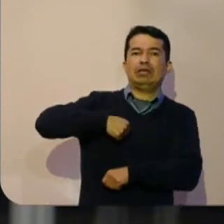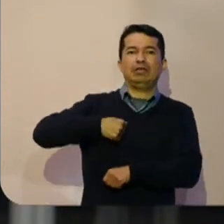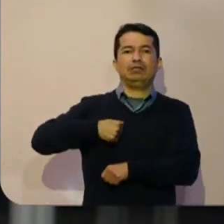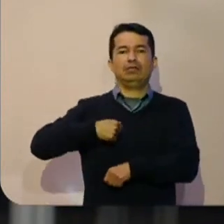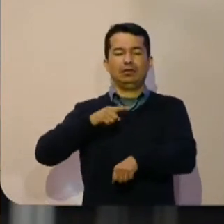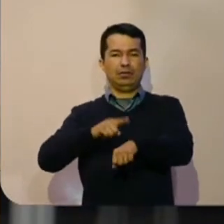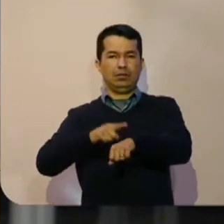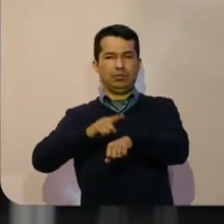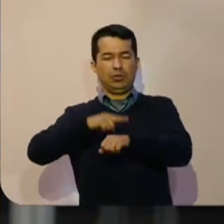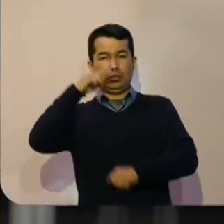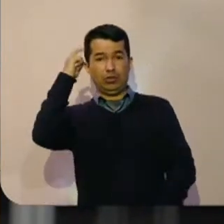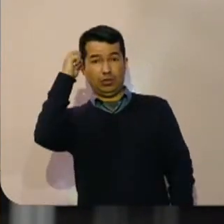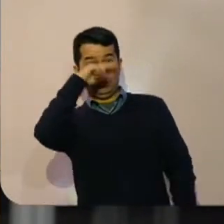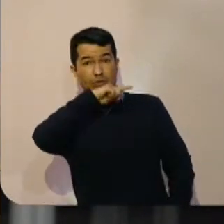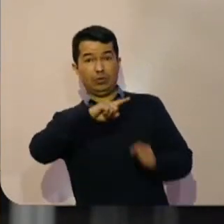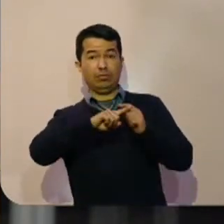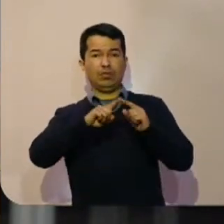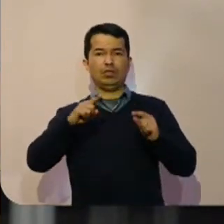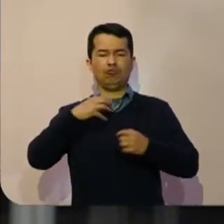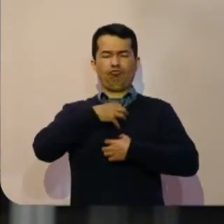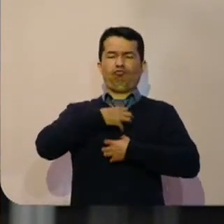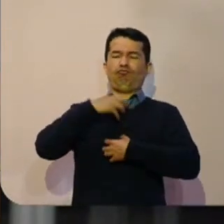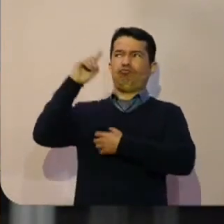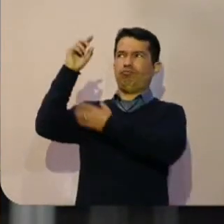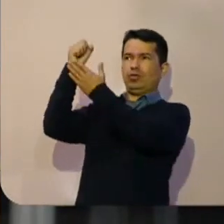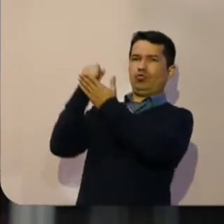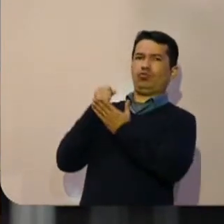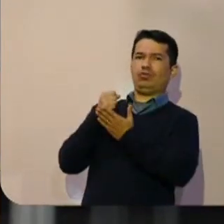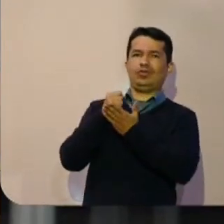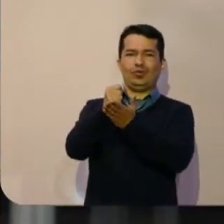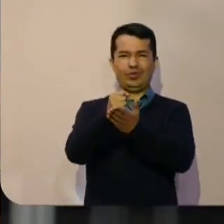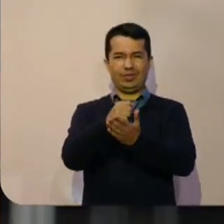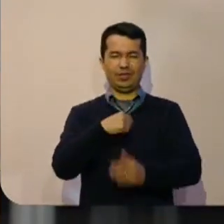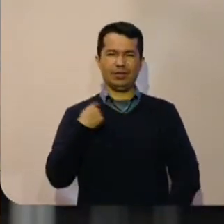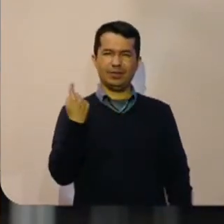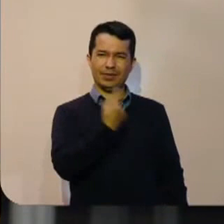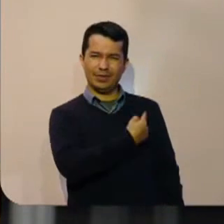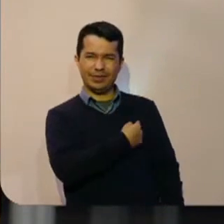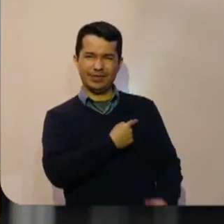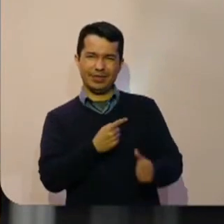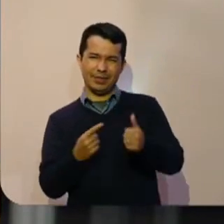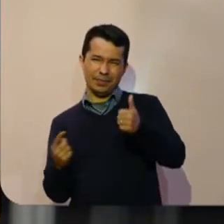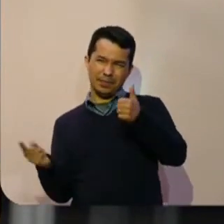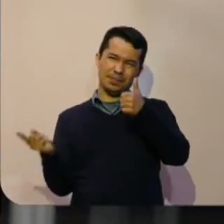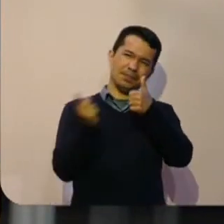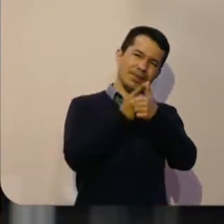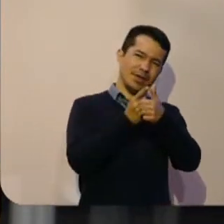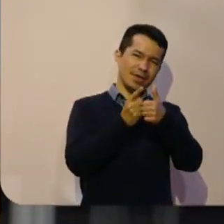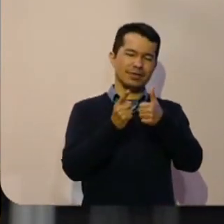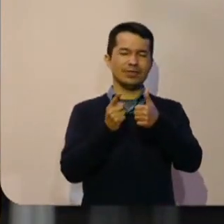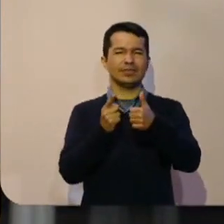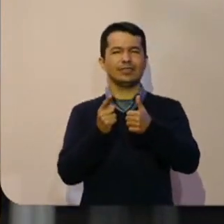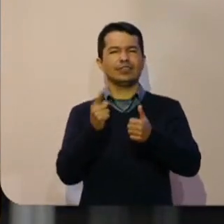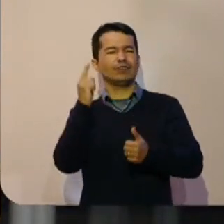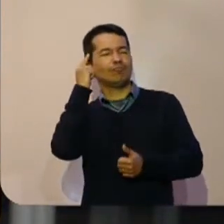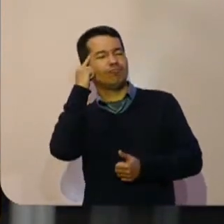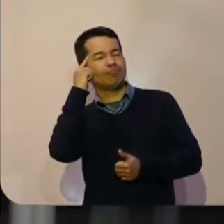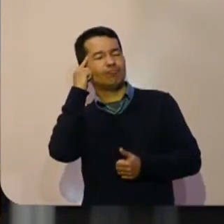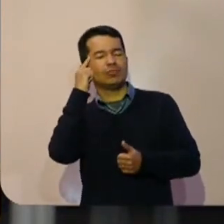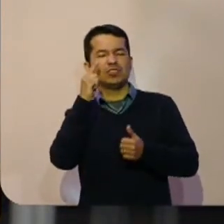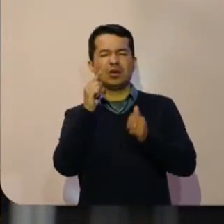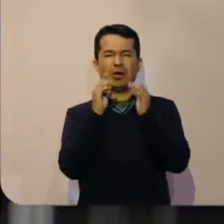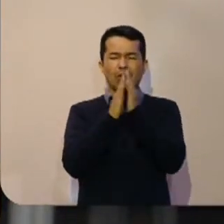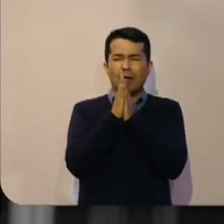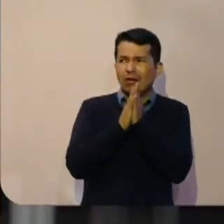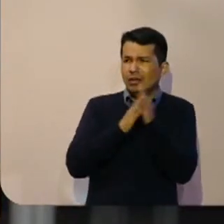vida. Eu tenho certeza, o socorro de Deus vai chegar. Se colocarmos Deus em primeiro lugar, trocarmos a ansiedade pela